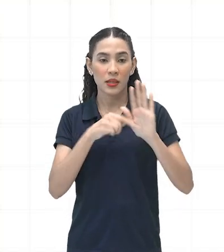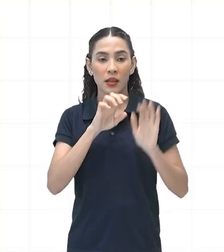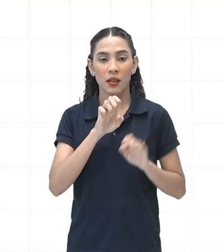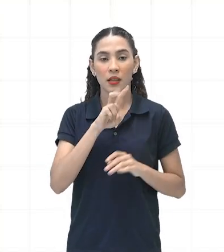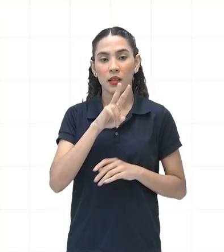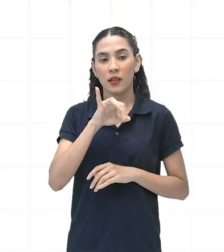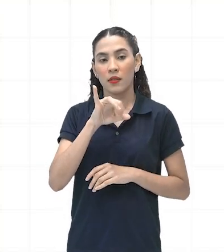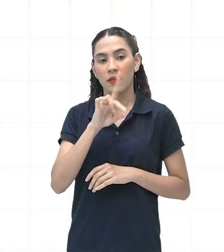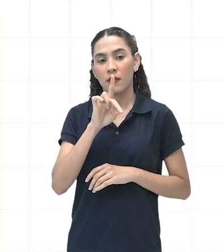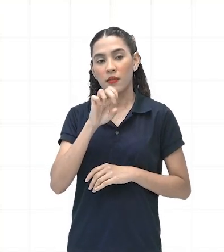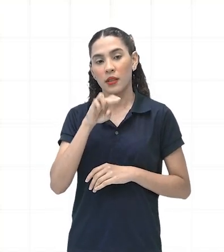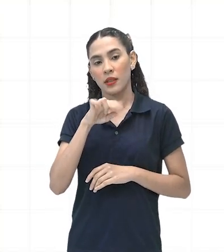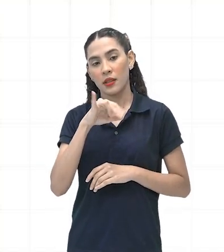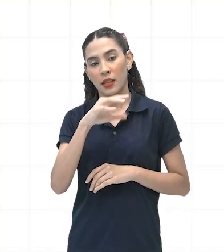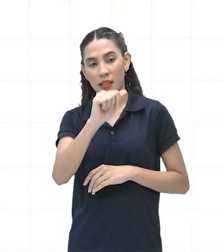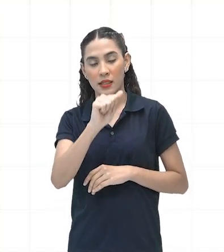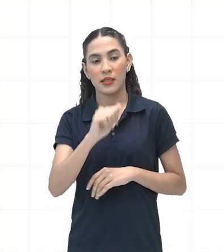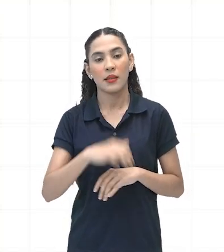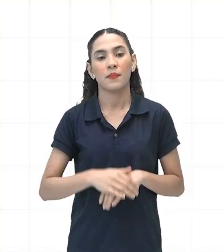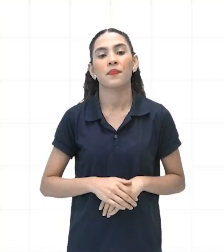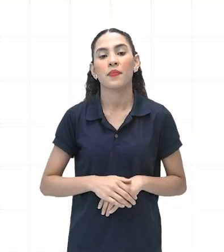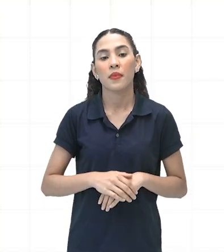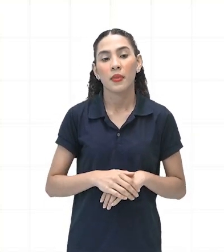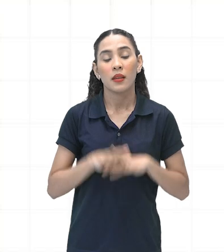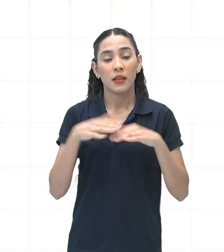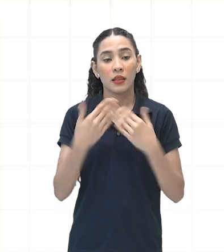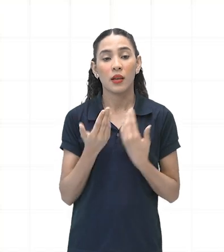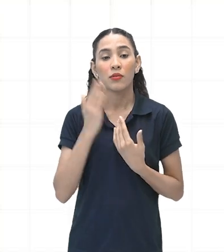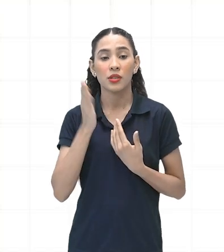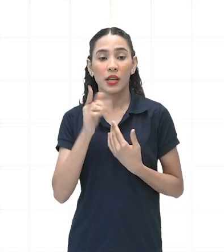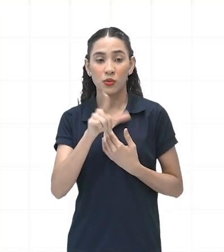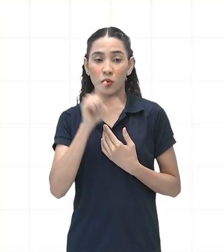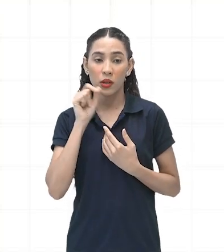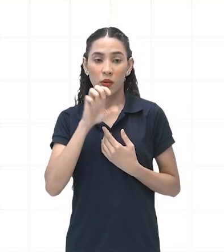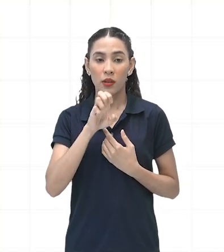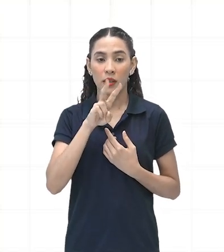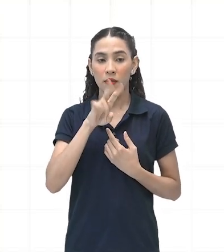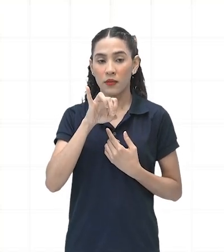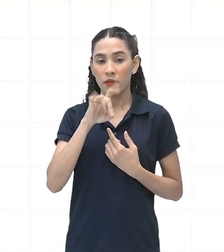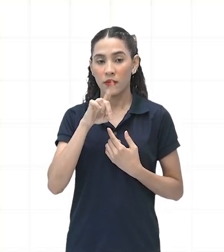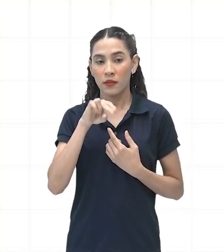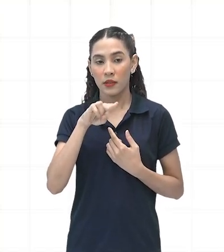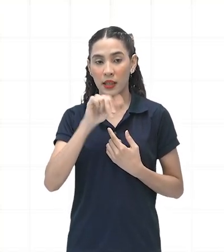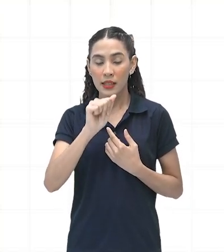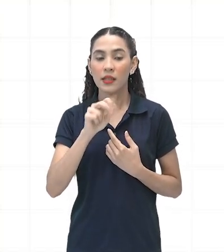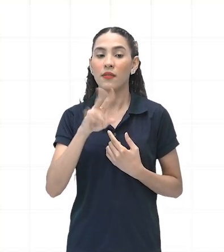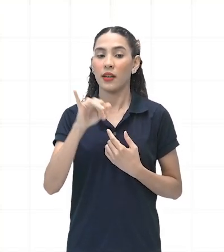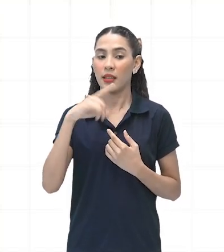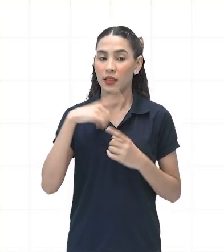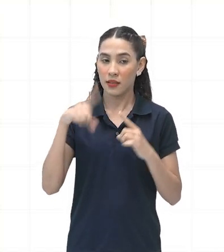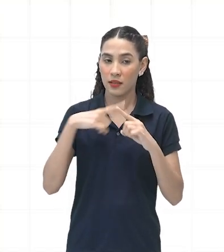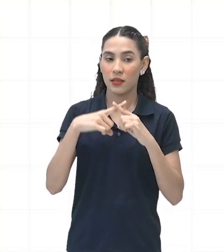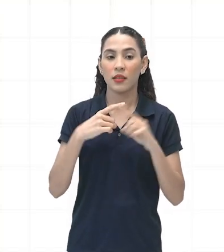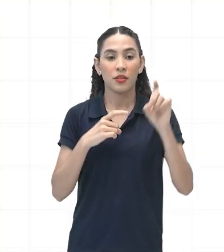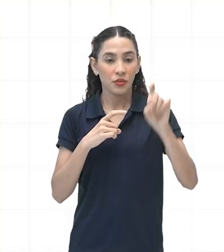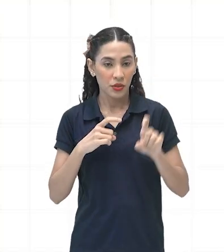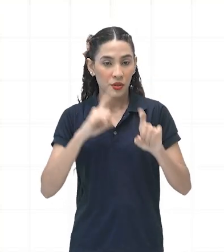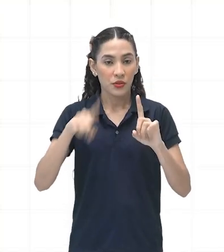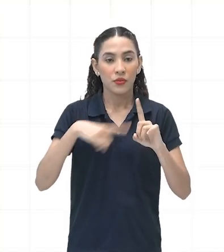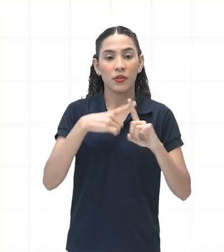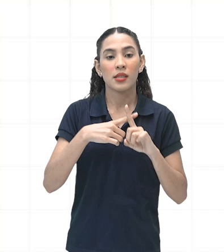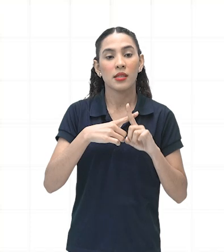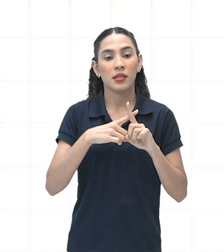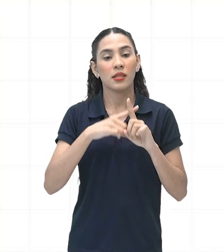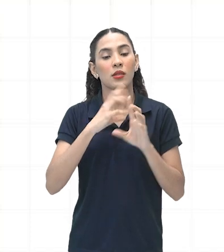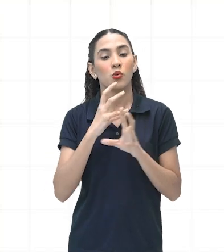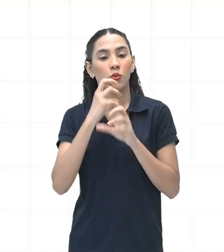isso, evidenciar o fator comum. Tirando o fator comum de cada parcela, eu vou ter o produto de x vezes a